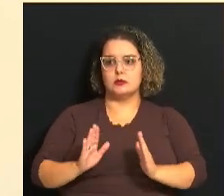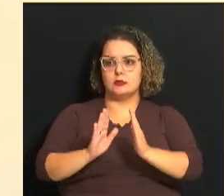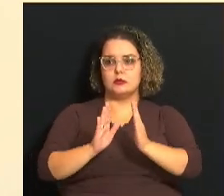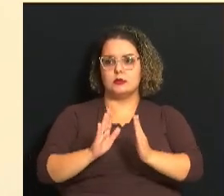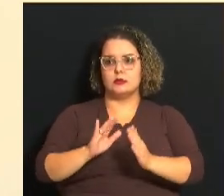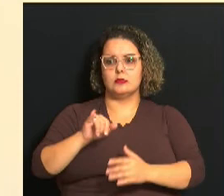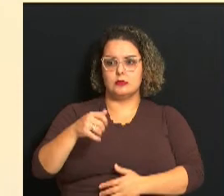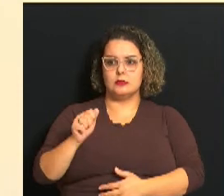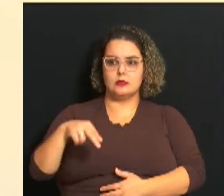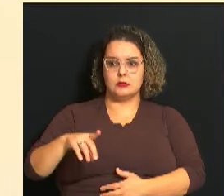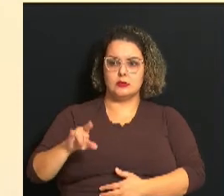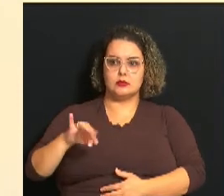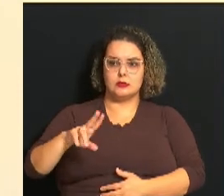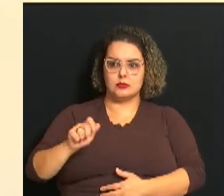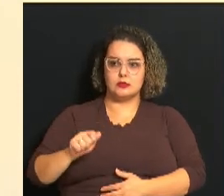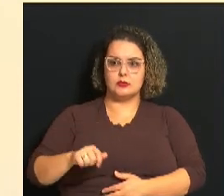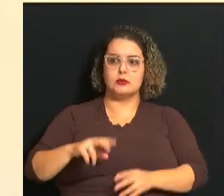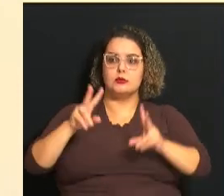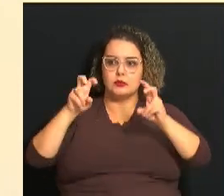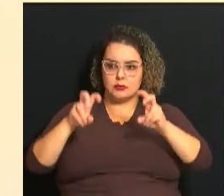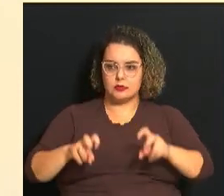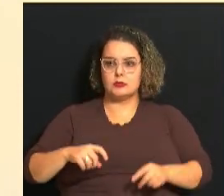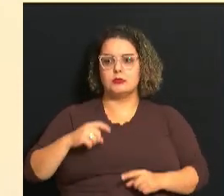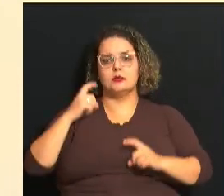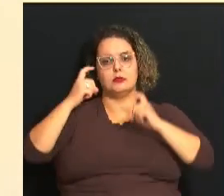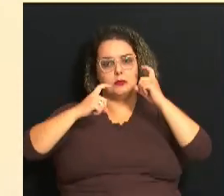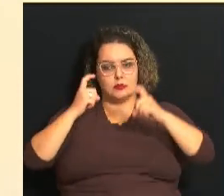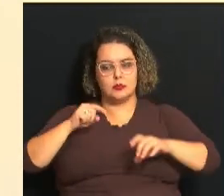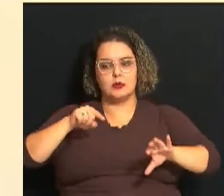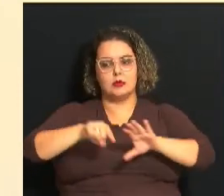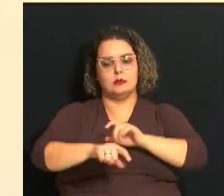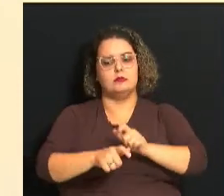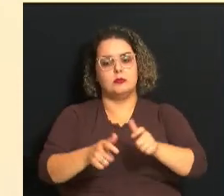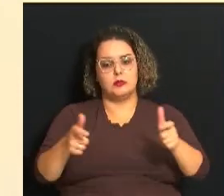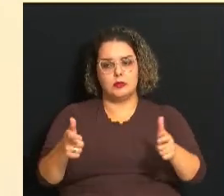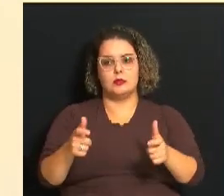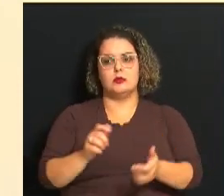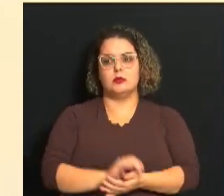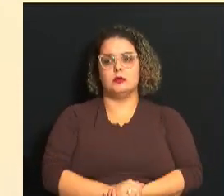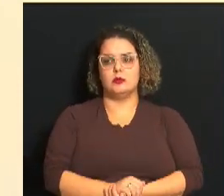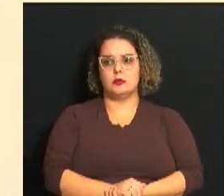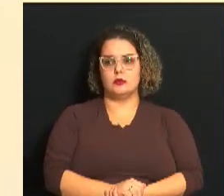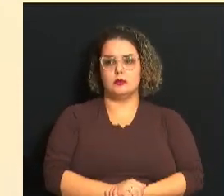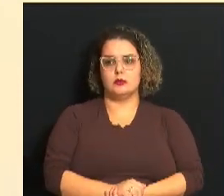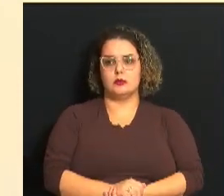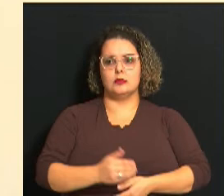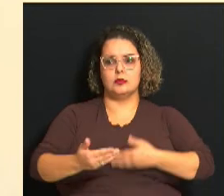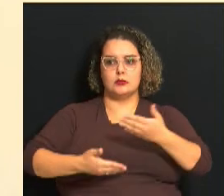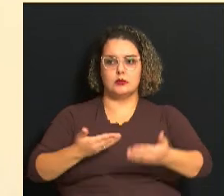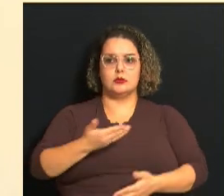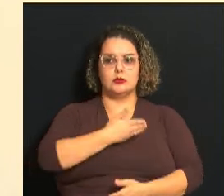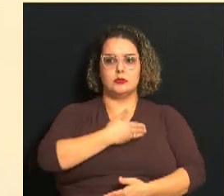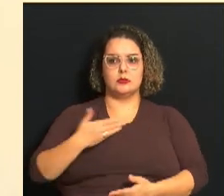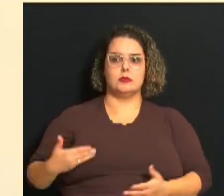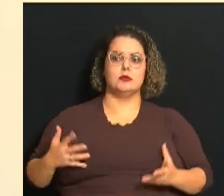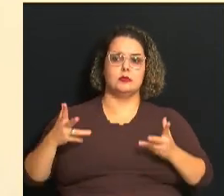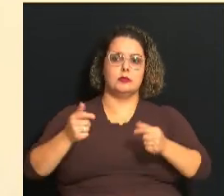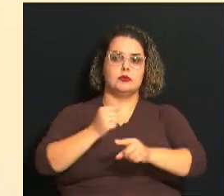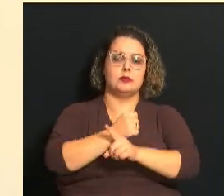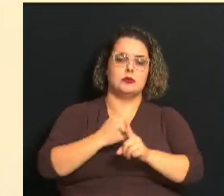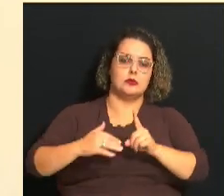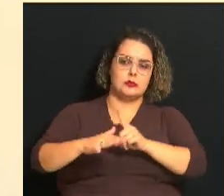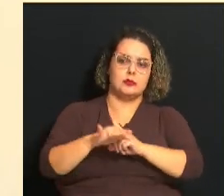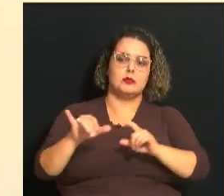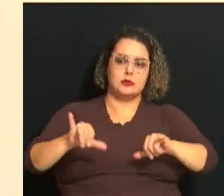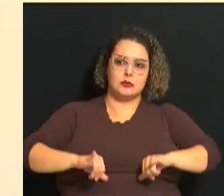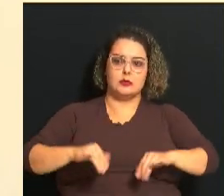como a Jandira apontou O tema é preocupante e avança no nosso no serviço público e toda a sociedade também paga por